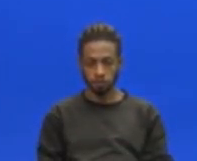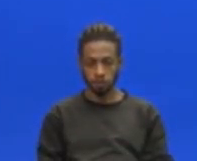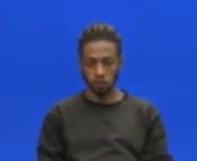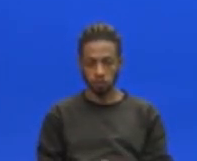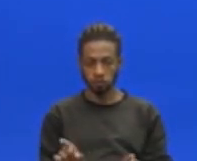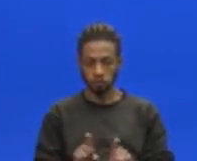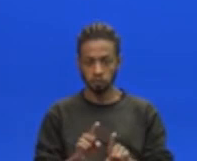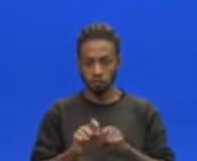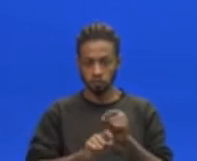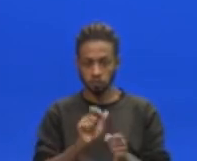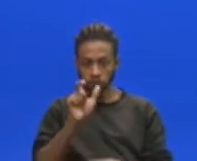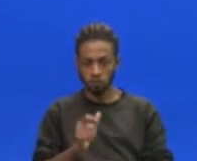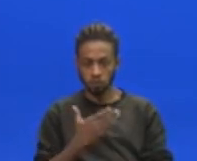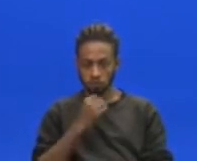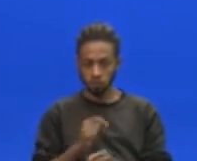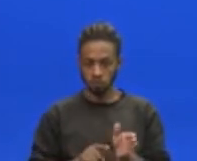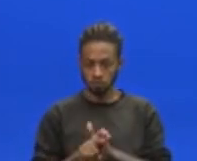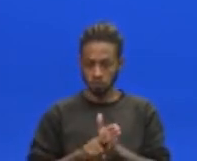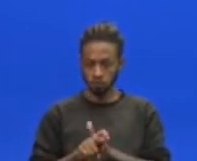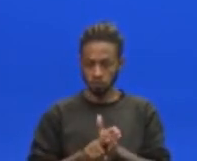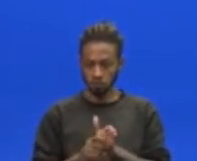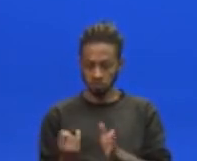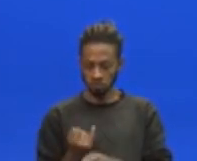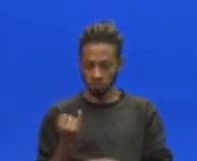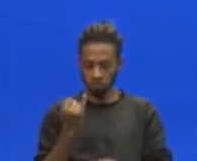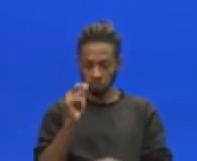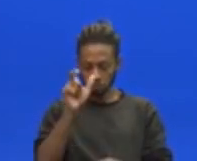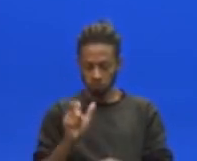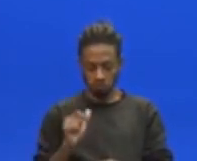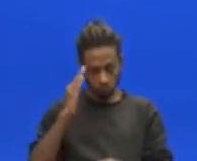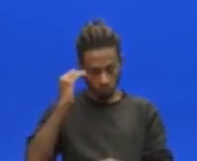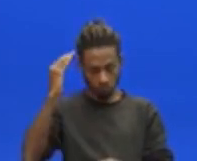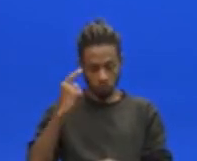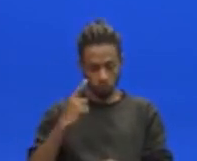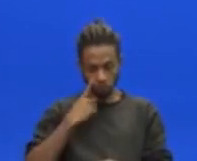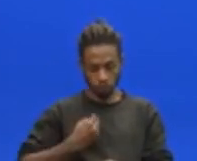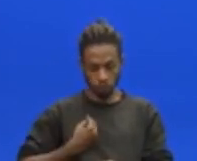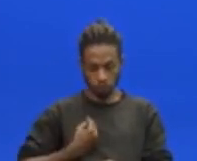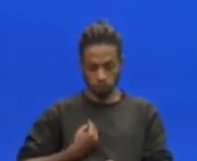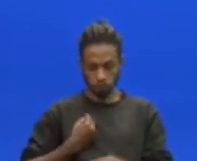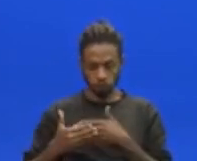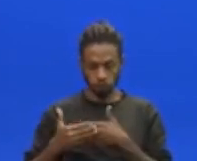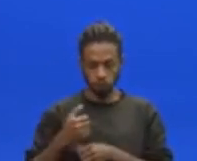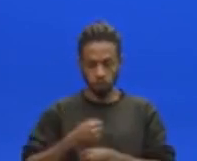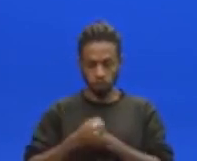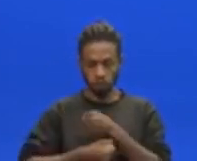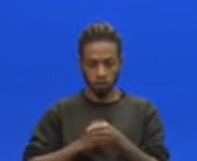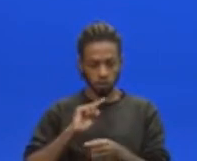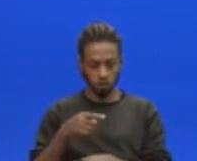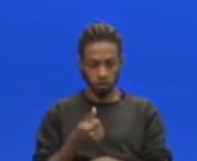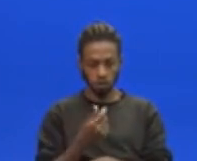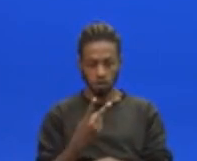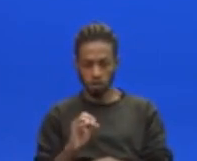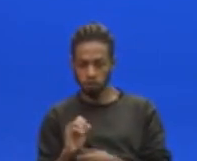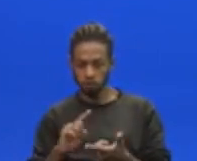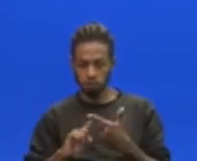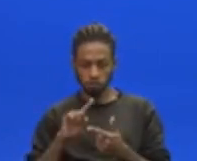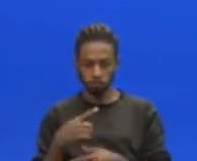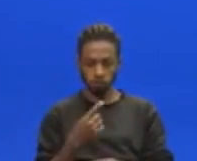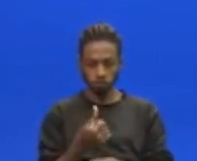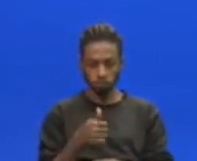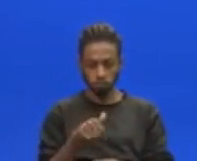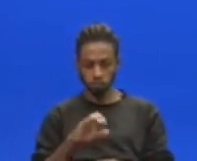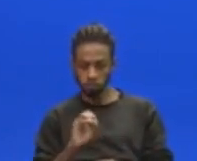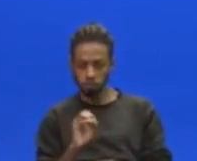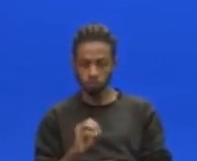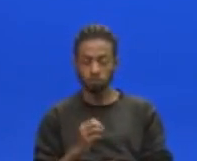grande pesquisador, né, que viveu entre os anos de 1620 e